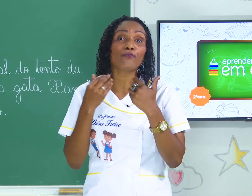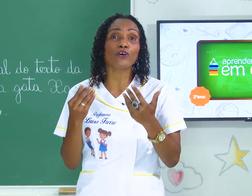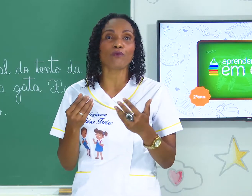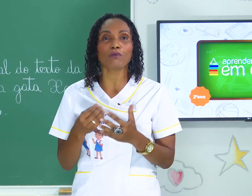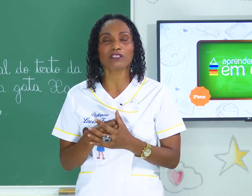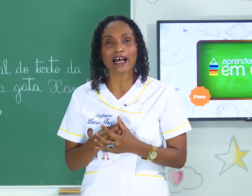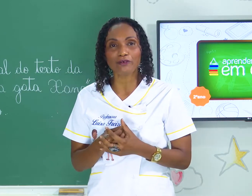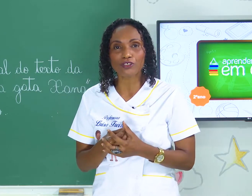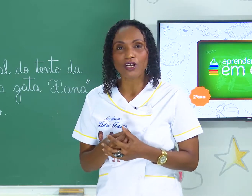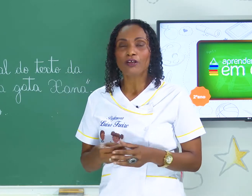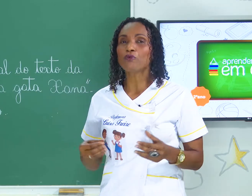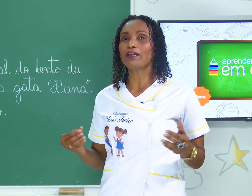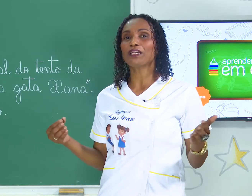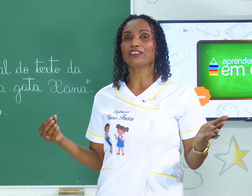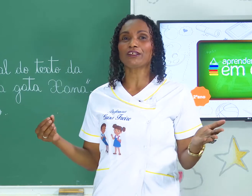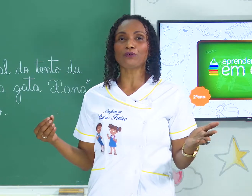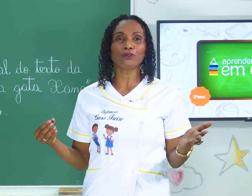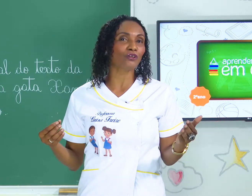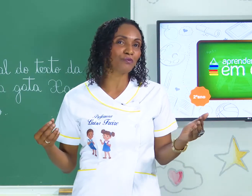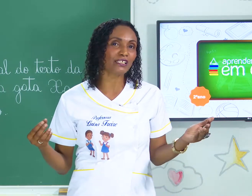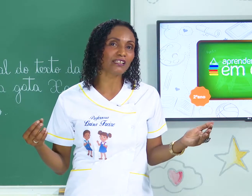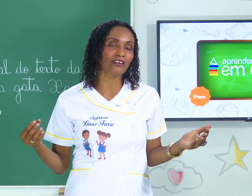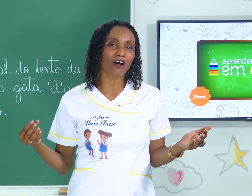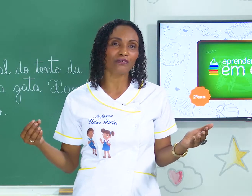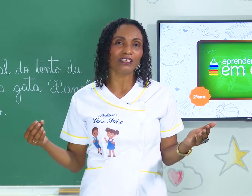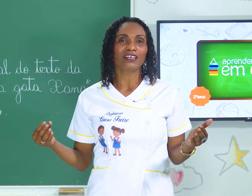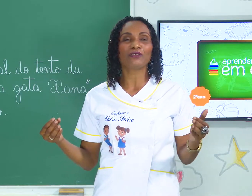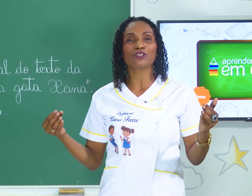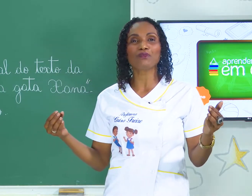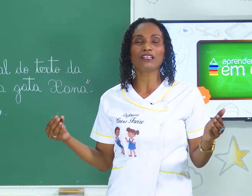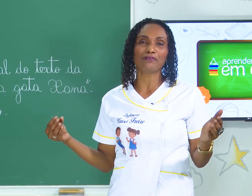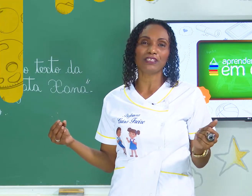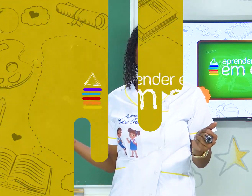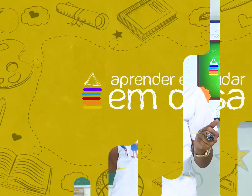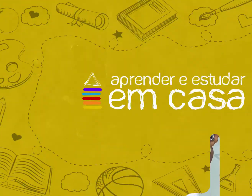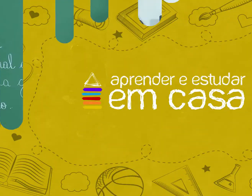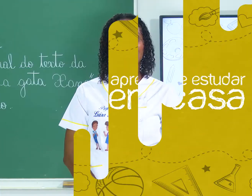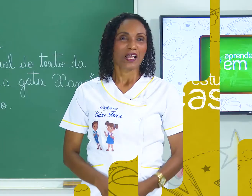não for se traduz no ano letivo 2019/2020